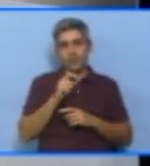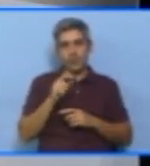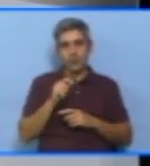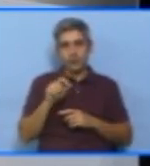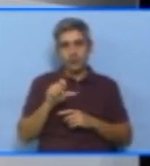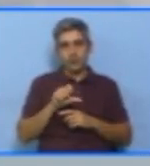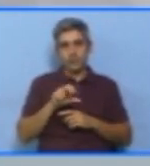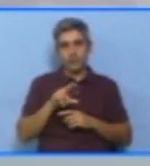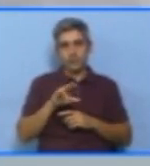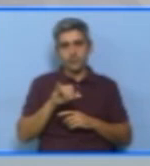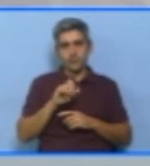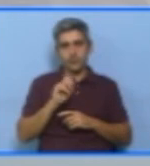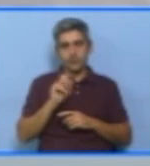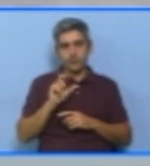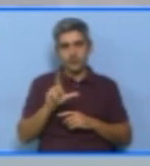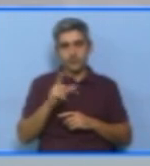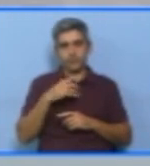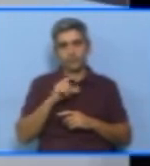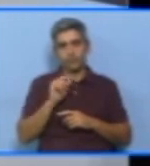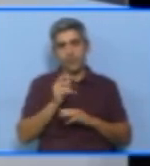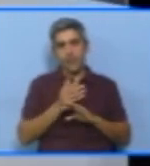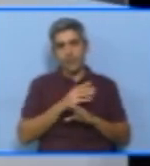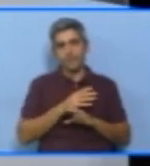aceitarei de bom grado, gostava ainda de